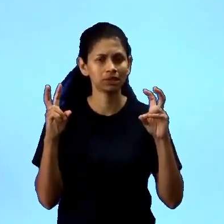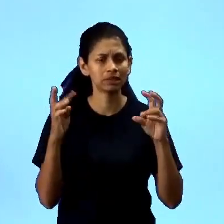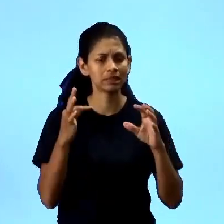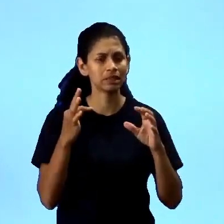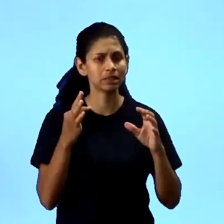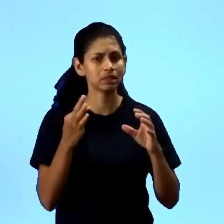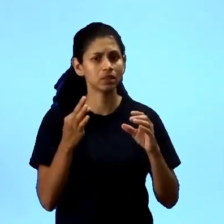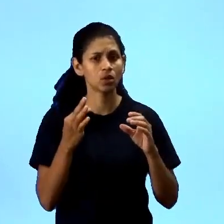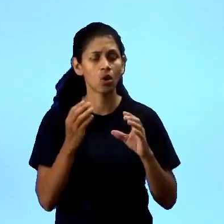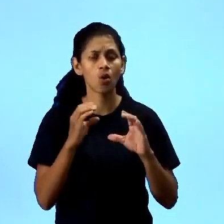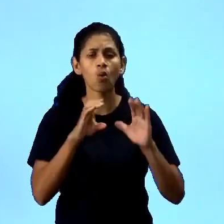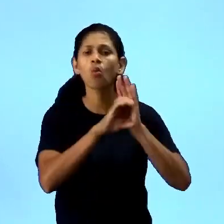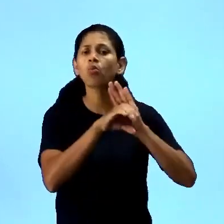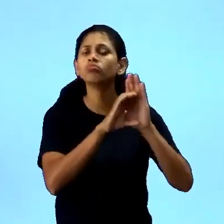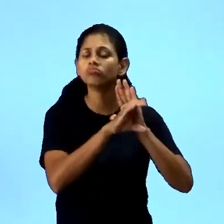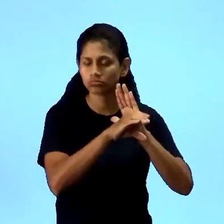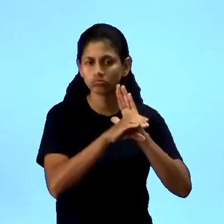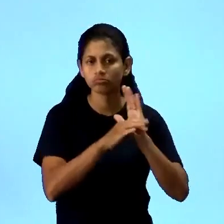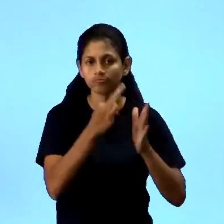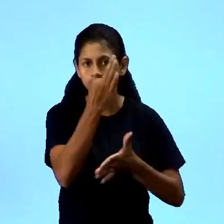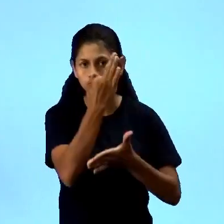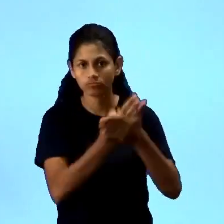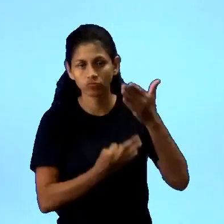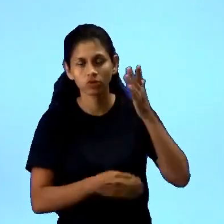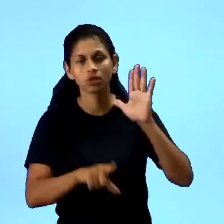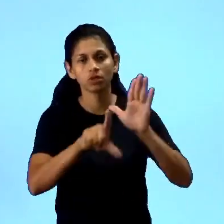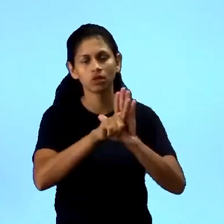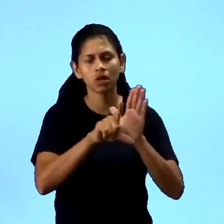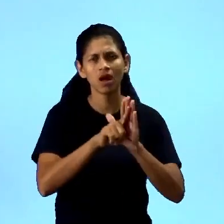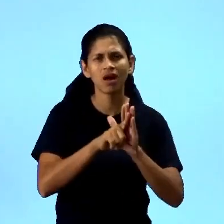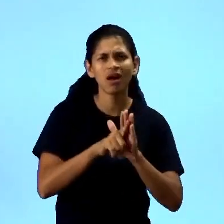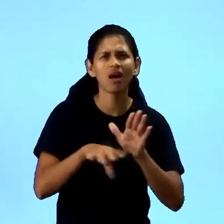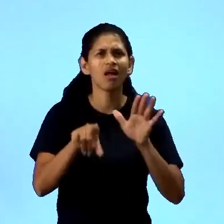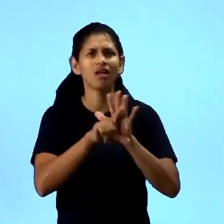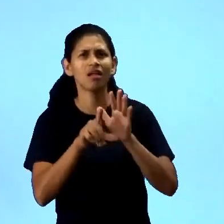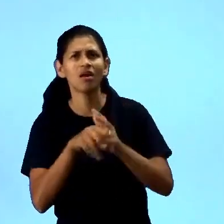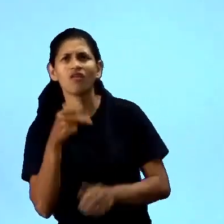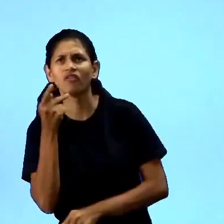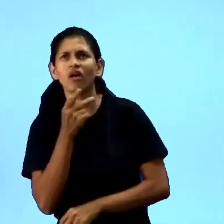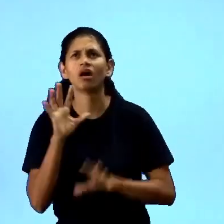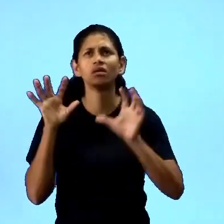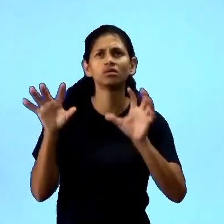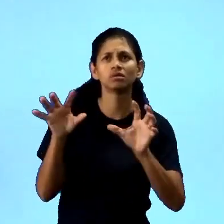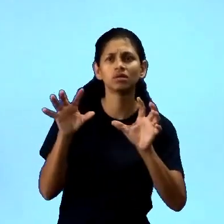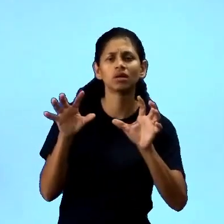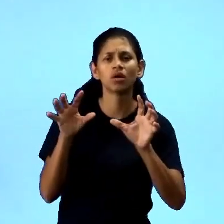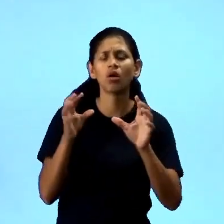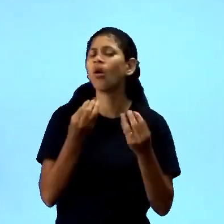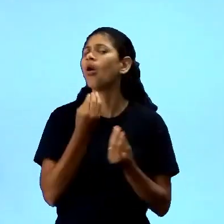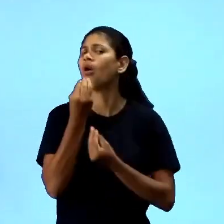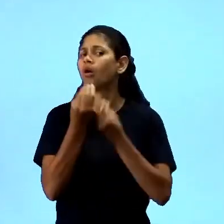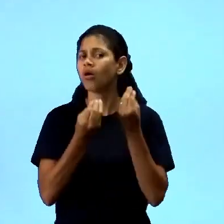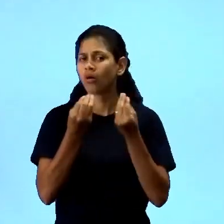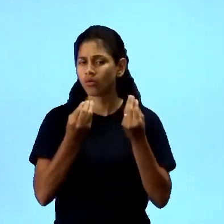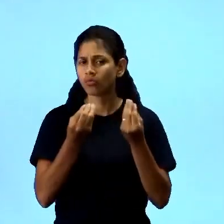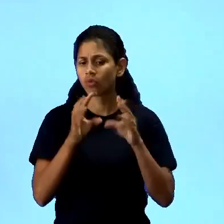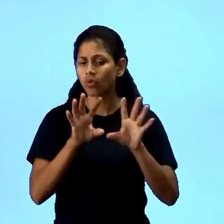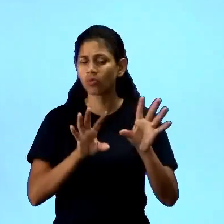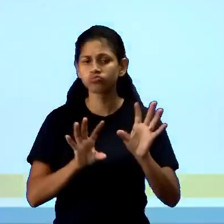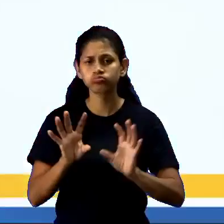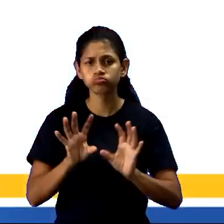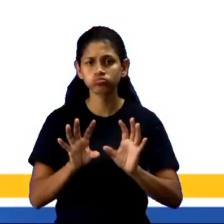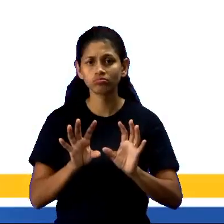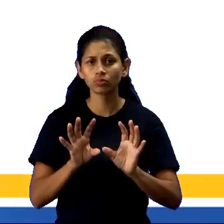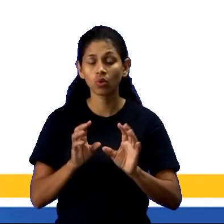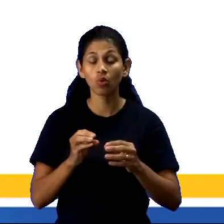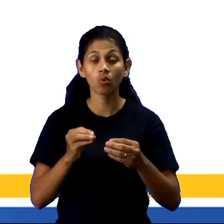conteúdo desses textos legais. Falamos de tantas leis, a lei diz isso, a lei diz aquilo, mas como funciona? Onde estão escritas